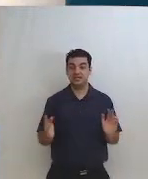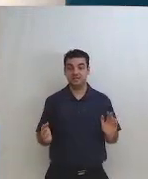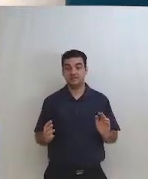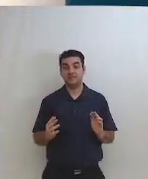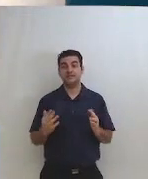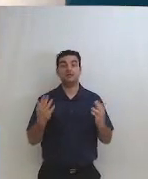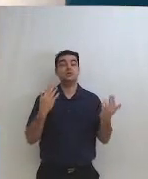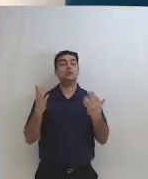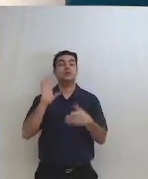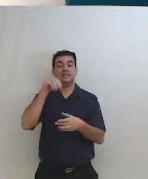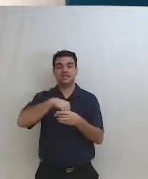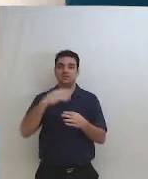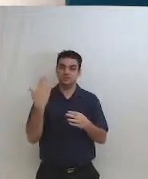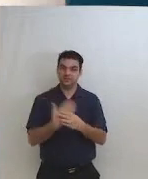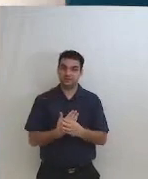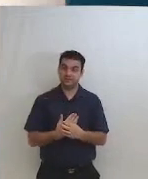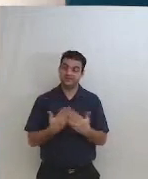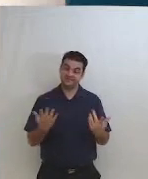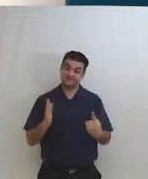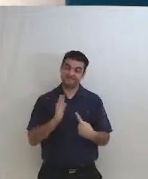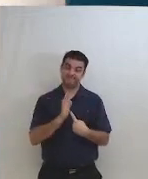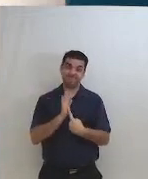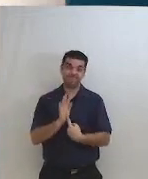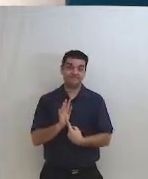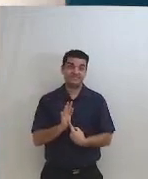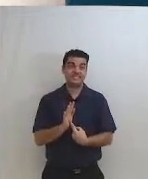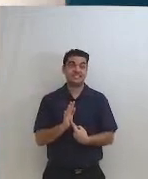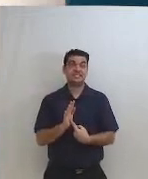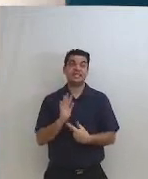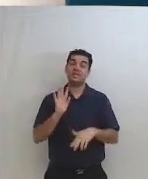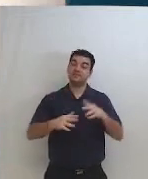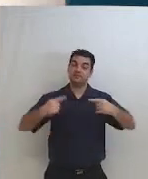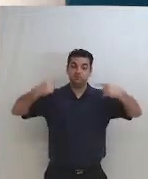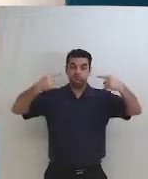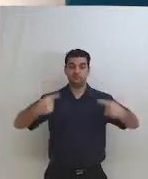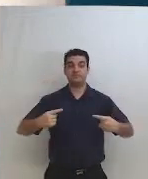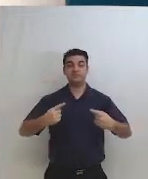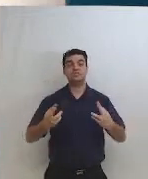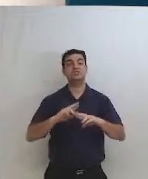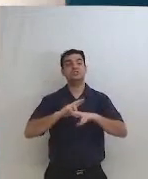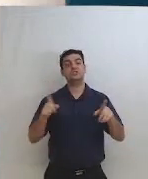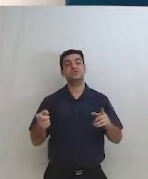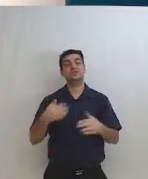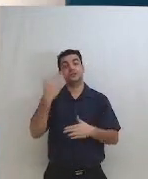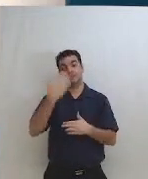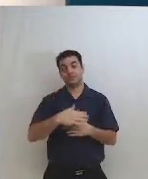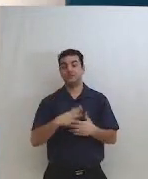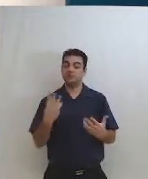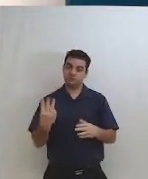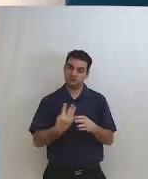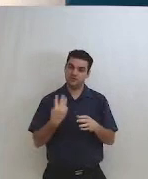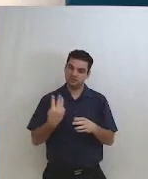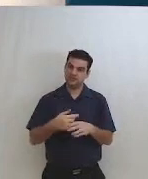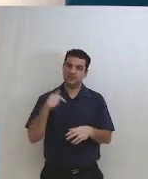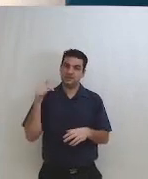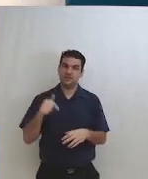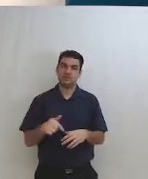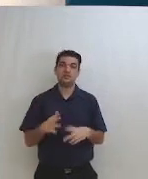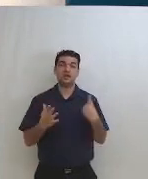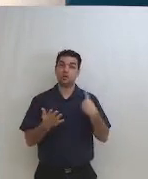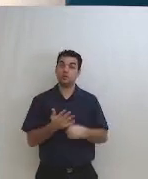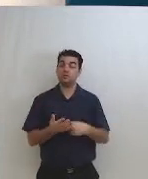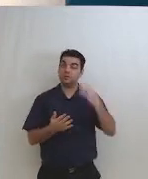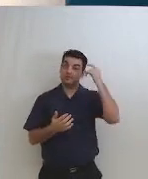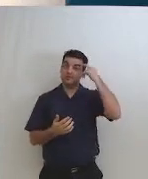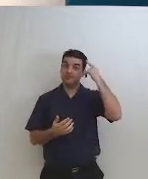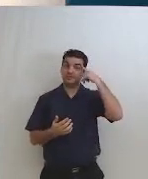autos, mostrando-se manifestamente contrário às provas colhidas. A terceira sessão desse Superior Tribunal firmou o entendimento que a anulação da